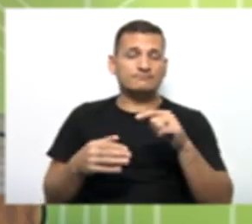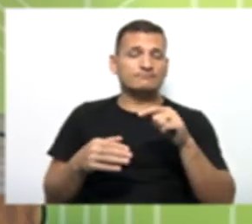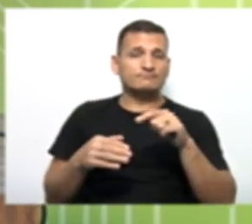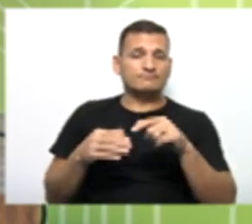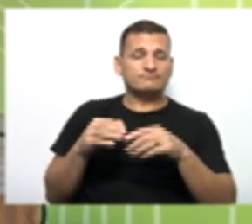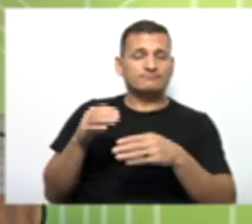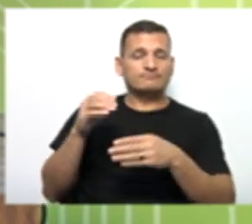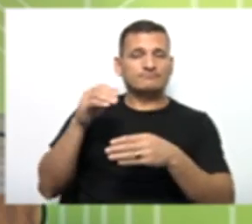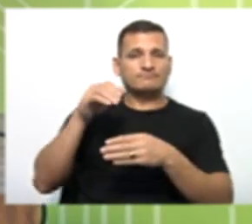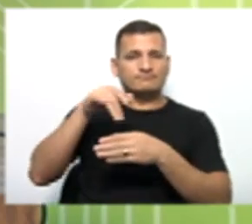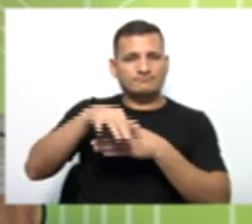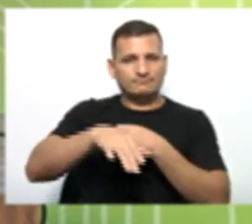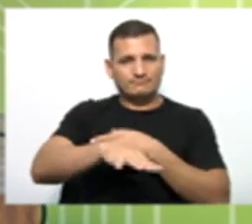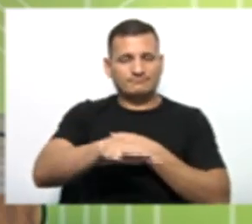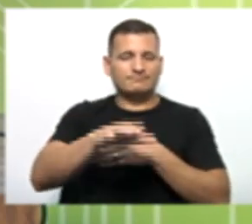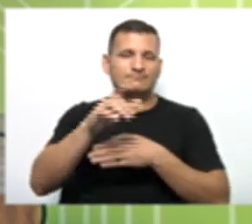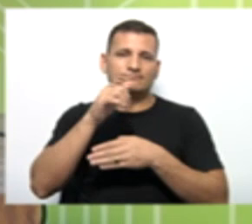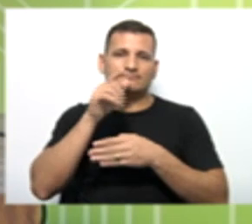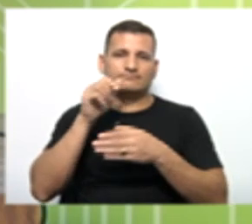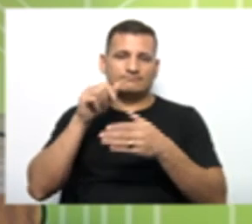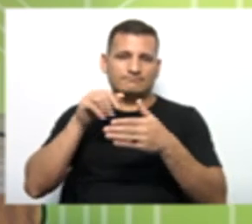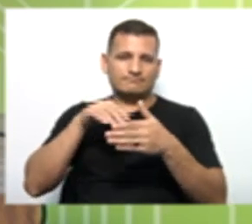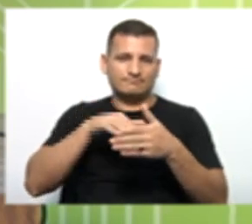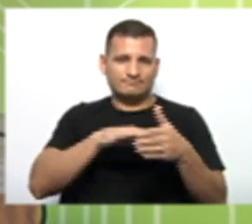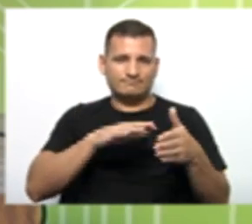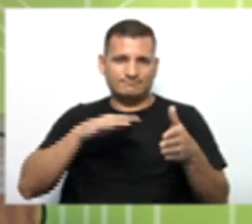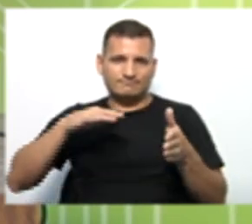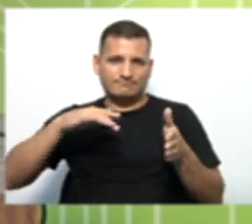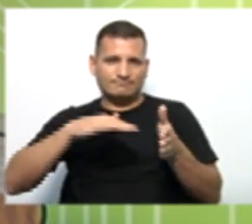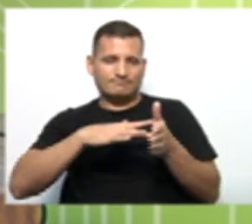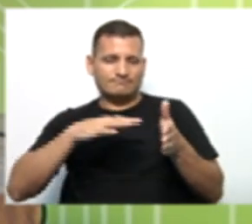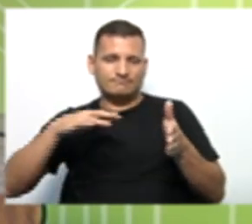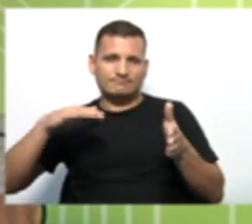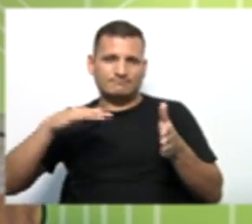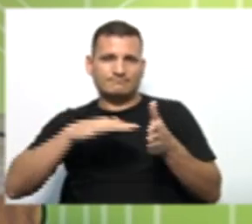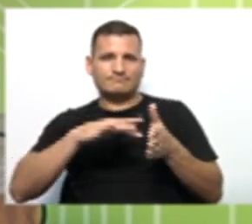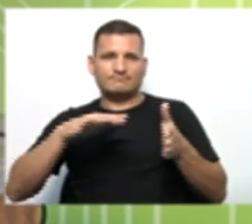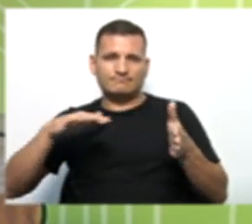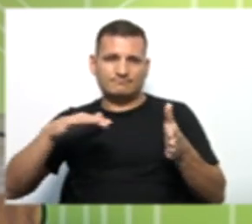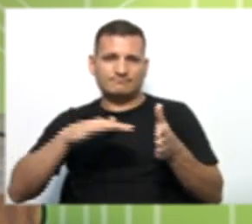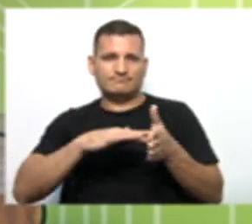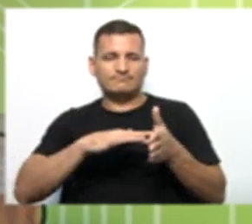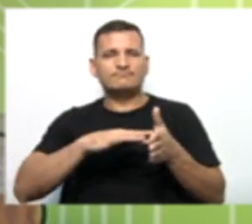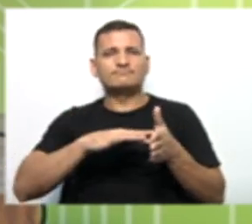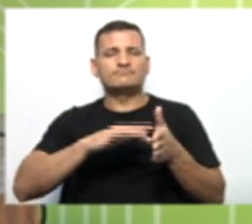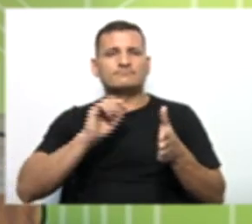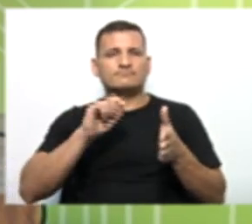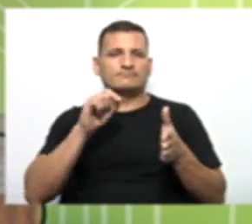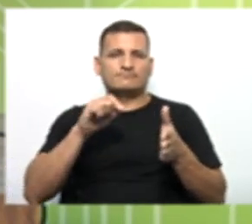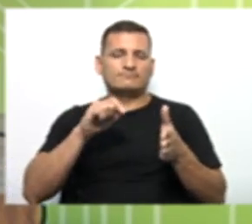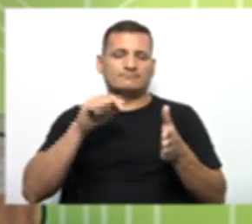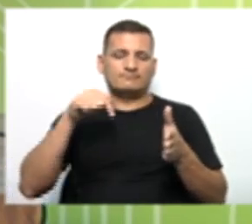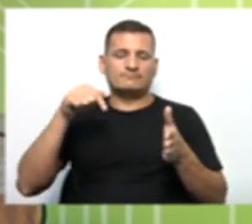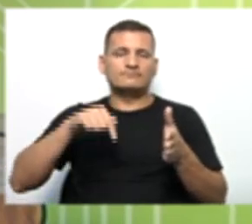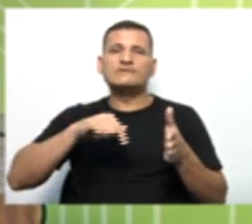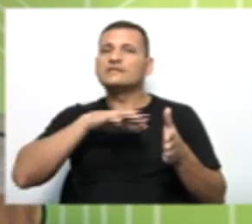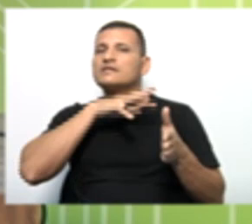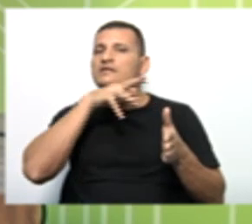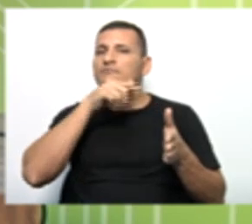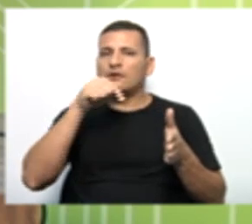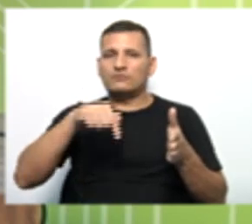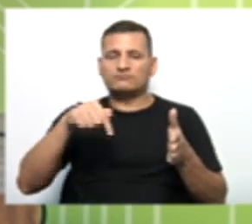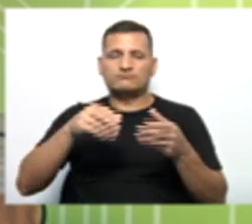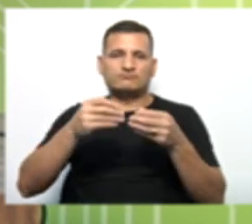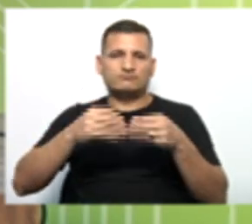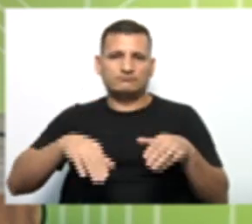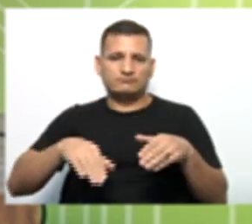água poderia prejudicar esses animais ou esses micro-organismos que vivessem abaixo da usina,